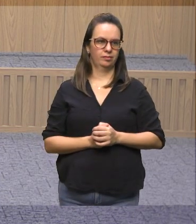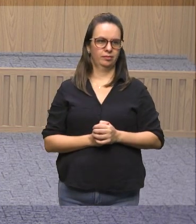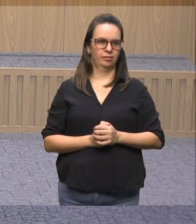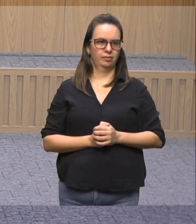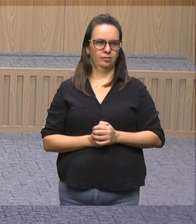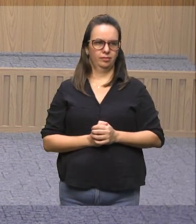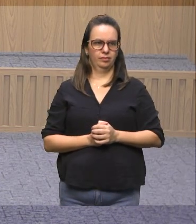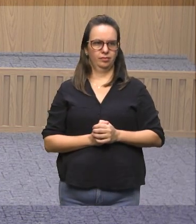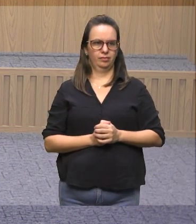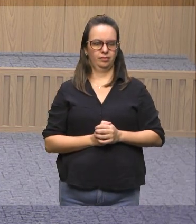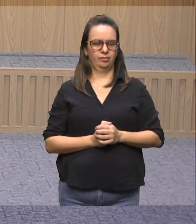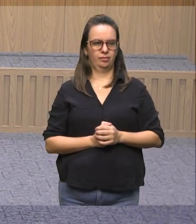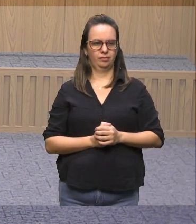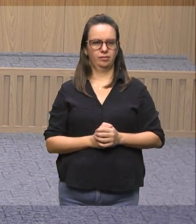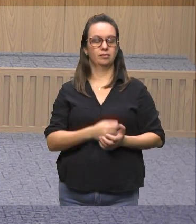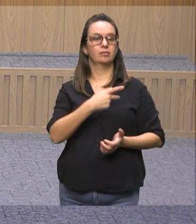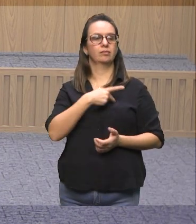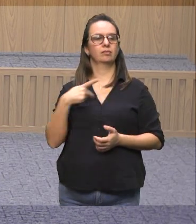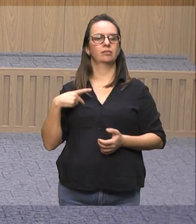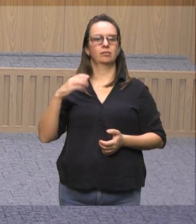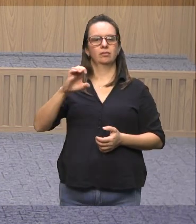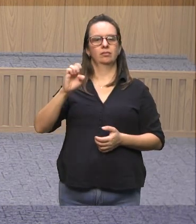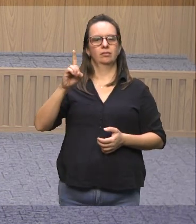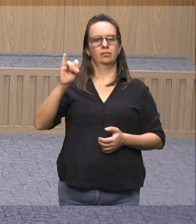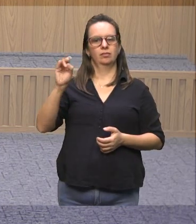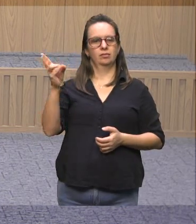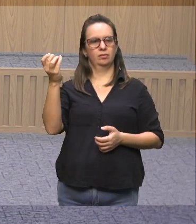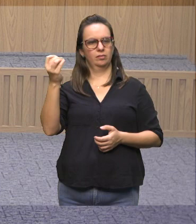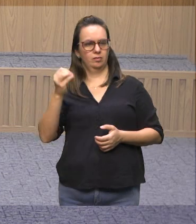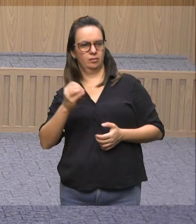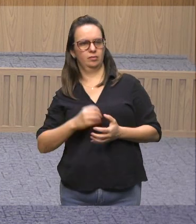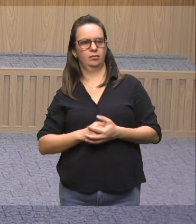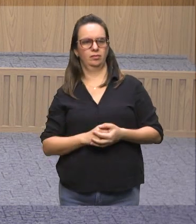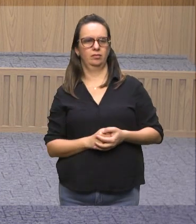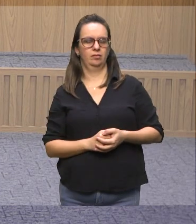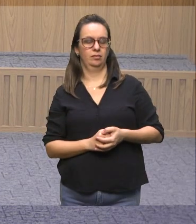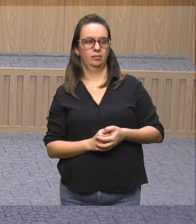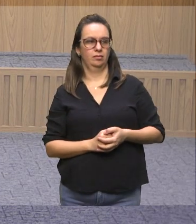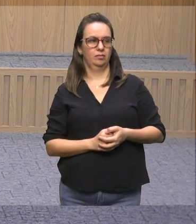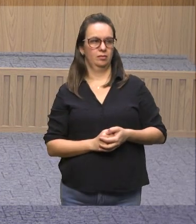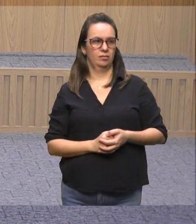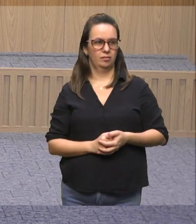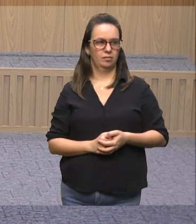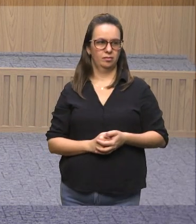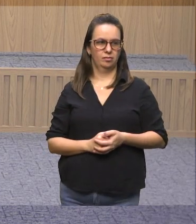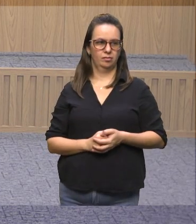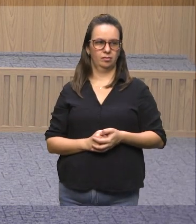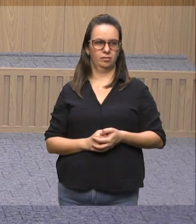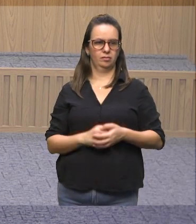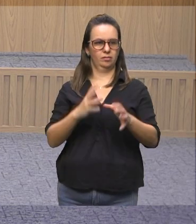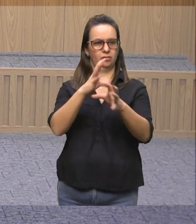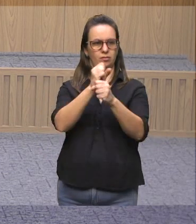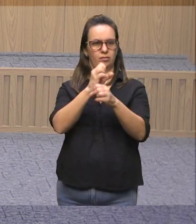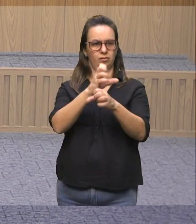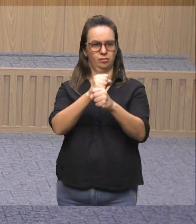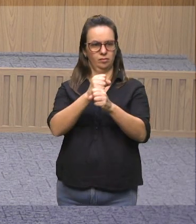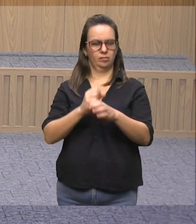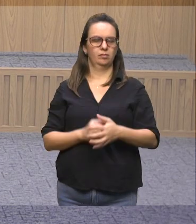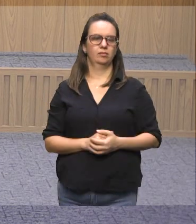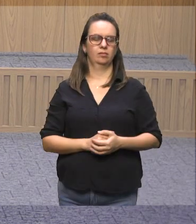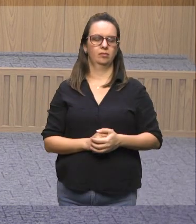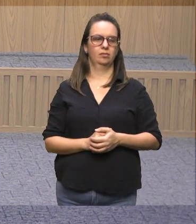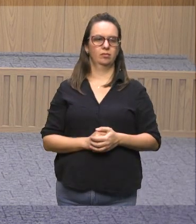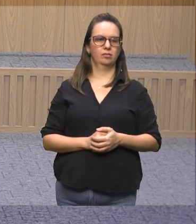Pela ordem, pastor Edinho. Enquanto o vereador sobe à tribuna, quero fortalecer, né, as falas